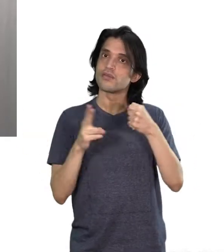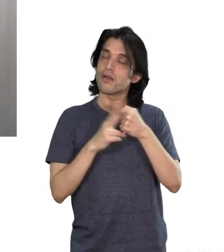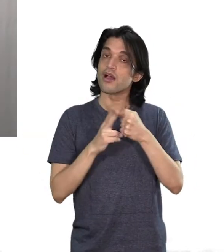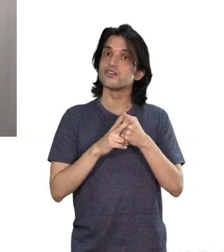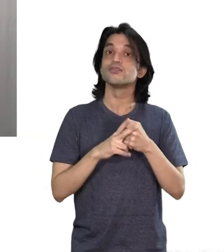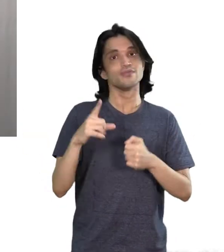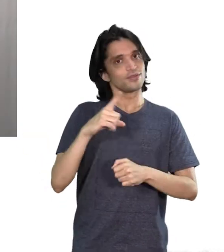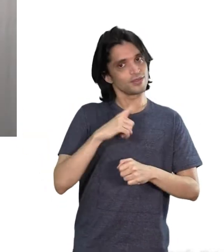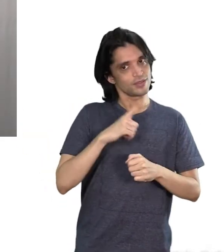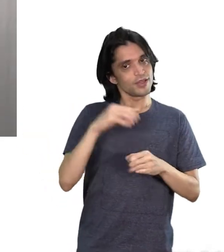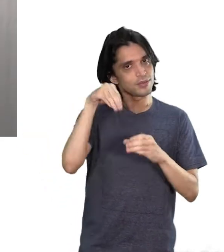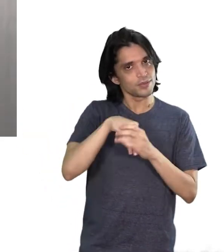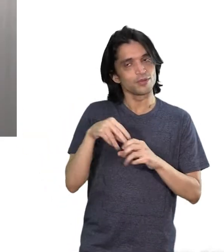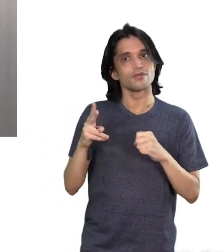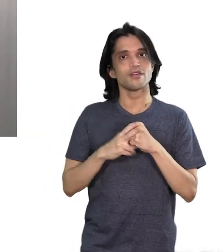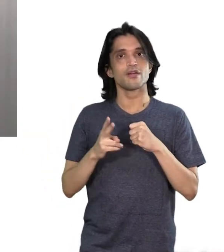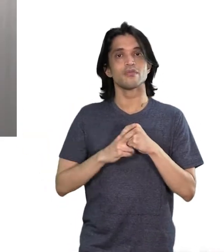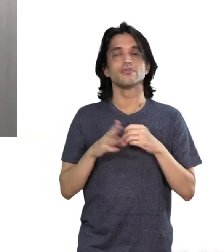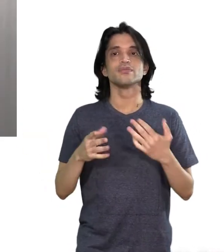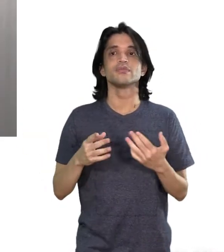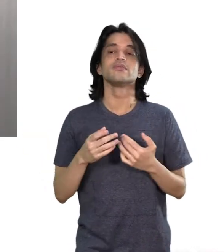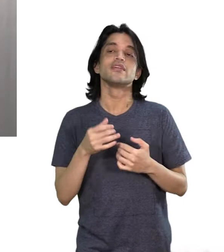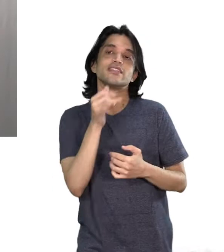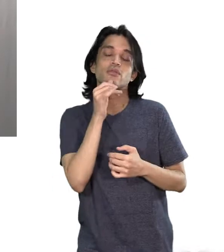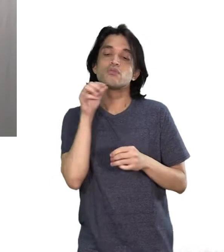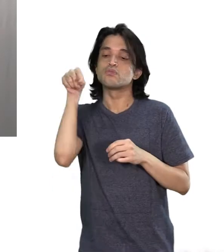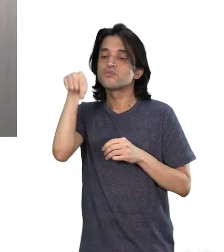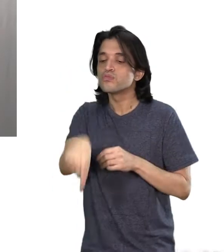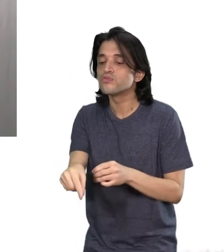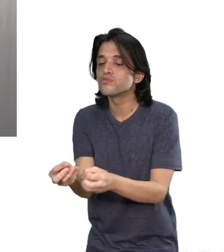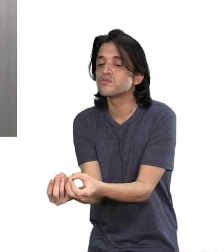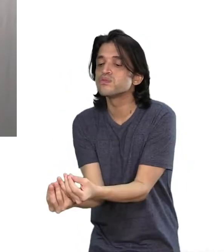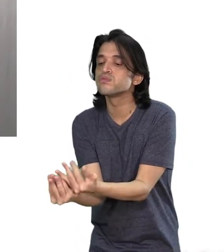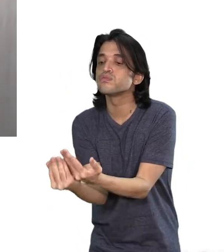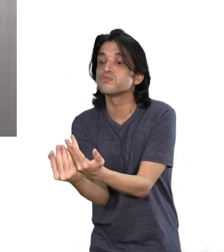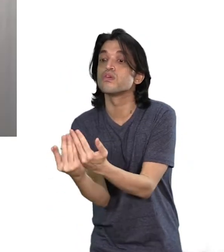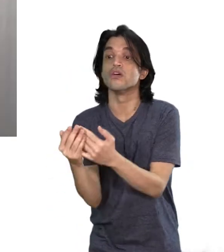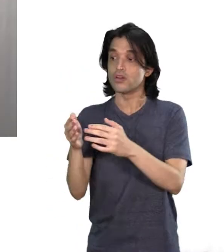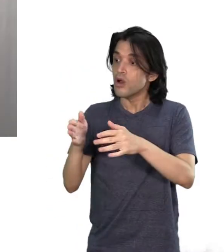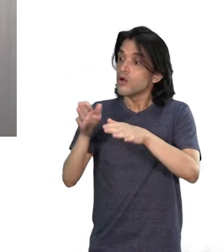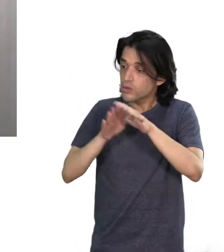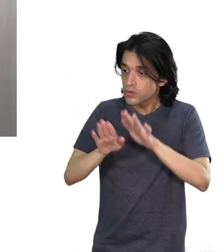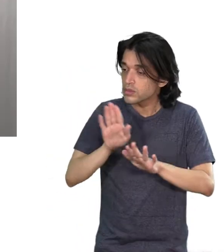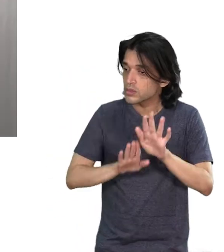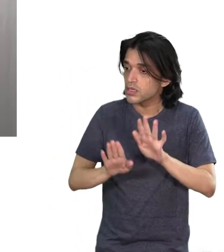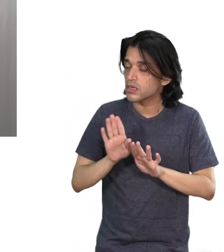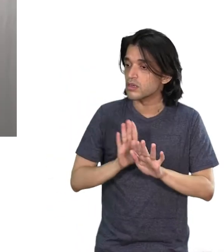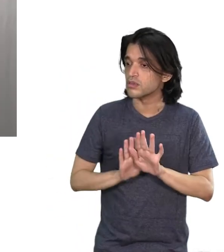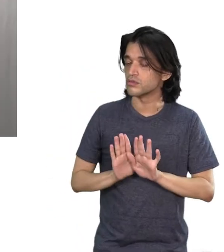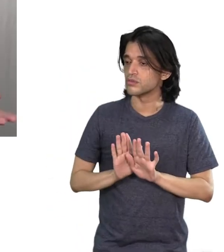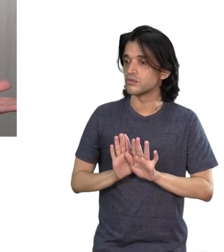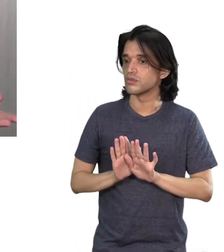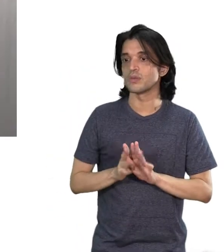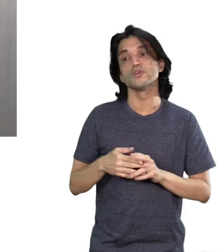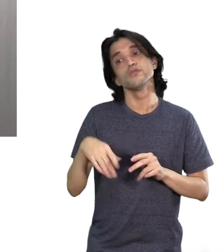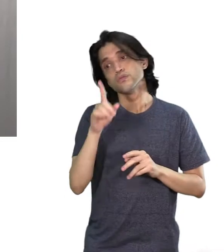Exemplos: pegou fogo, tenham cuidado, façam silêncio. Entenderam? E oração?